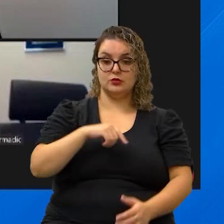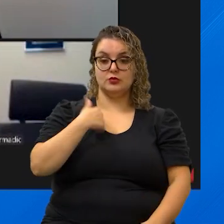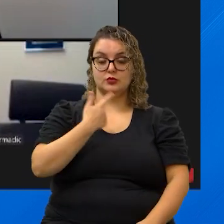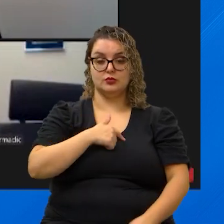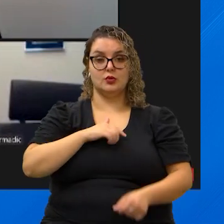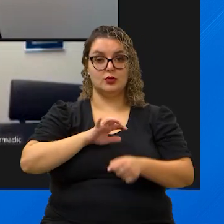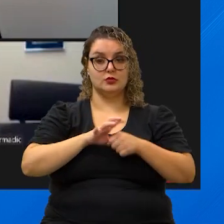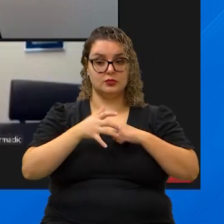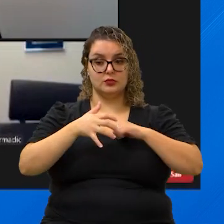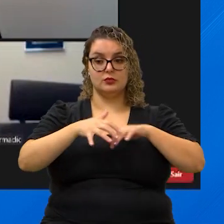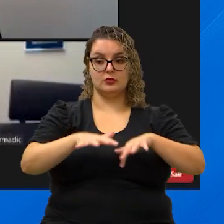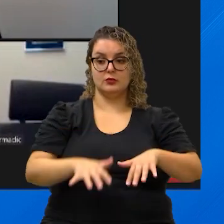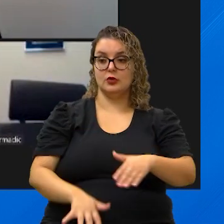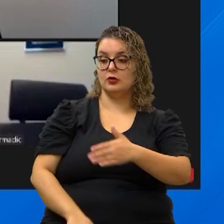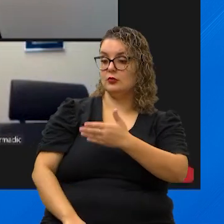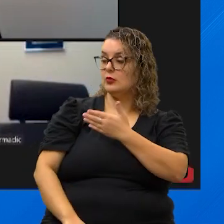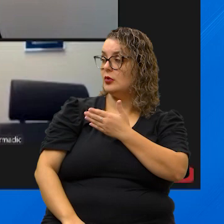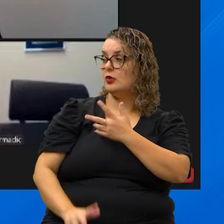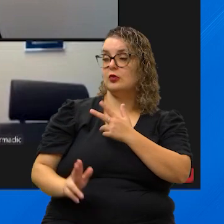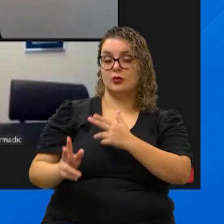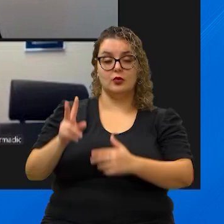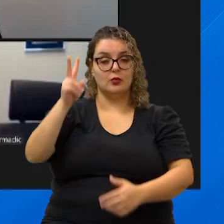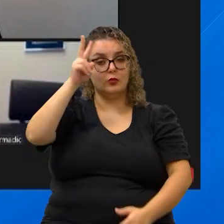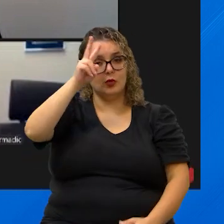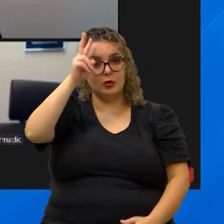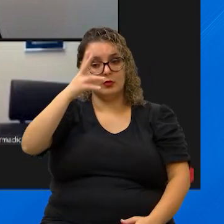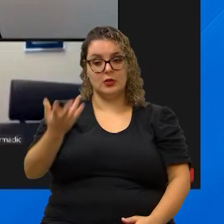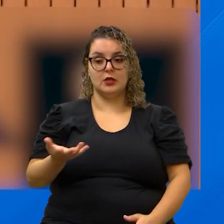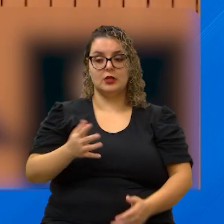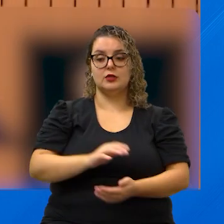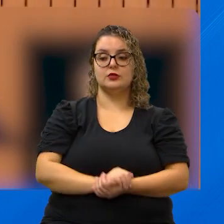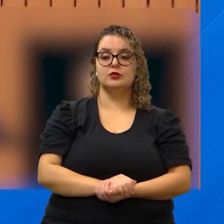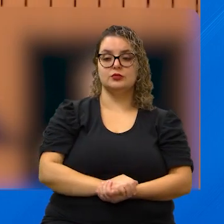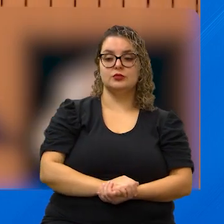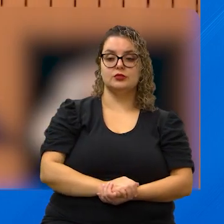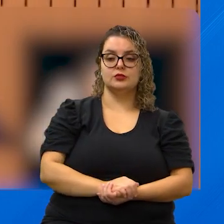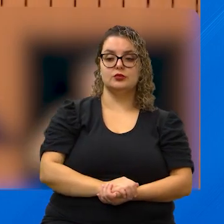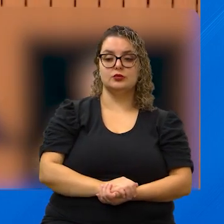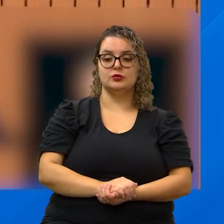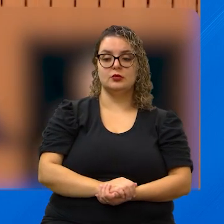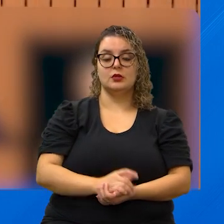última, a gente estava em pandemia, né? Como eu lembrei aqui que nós tivemos